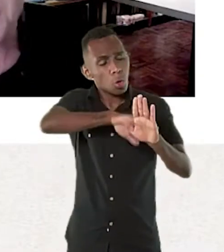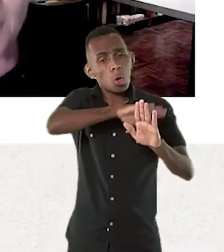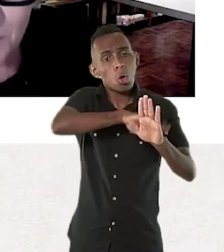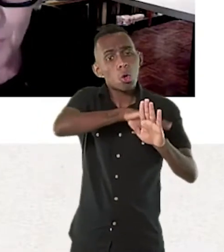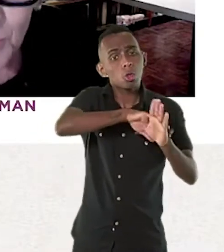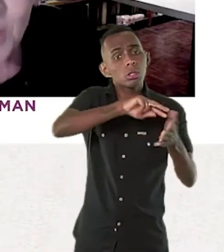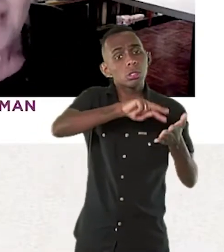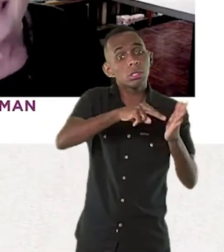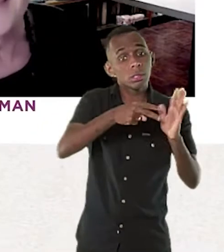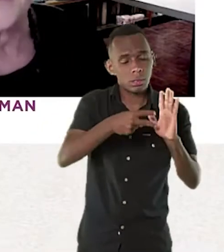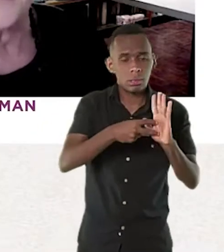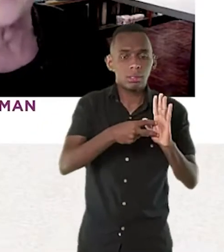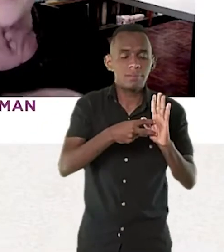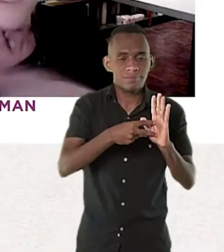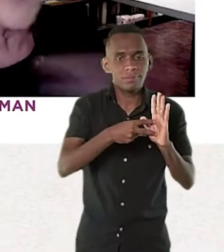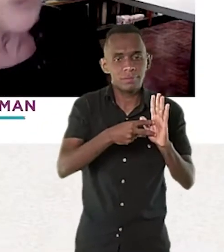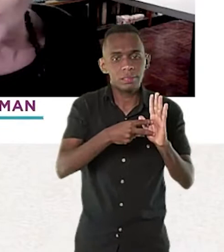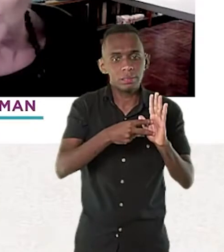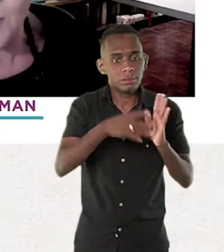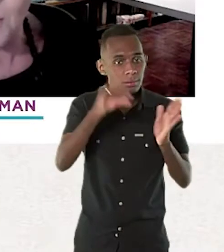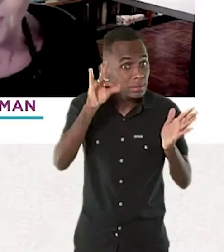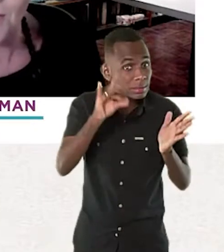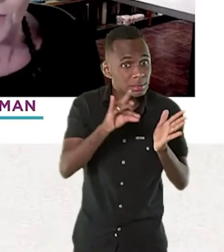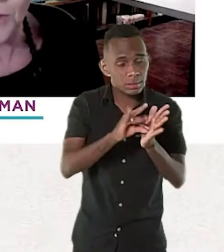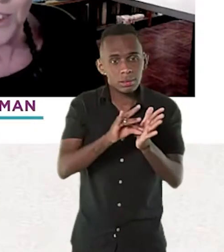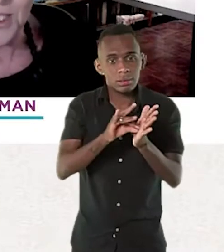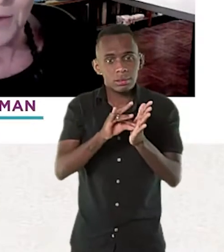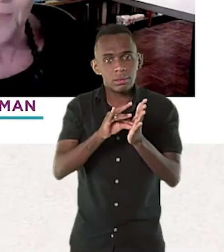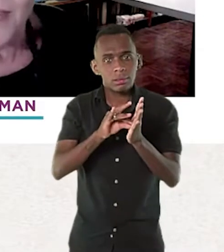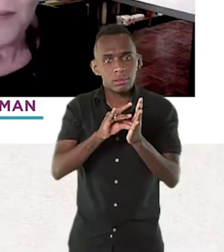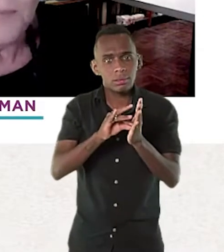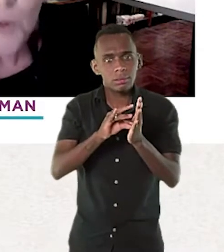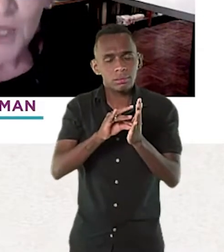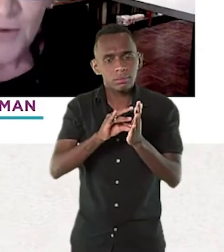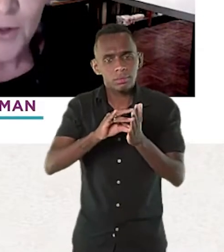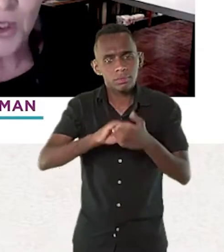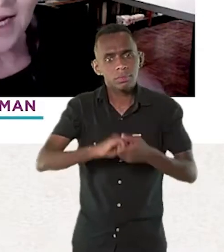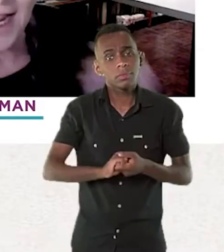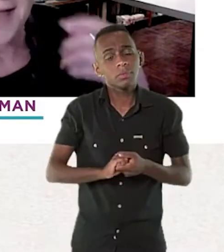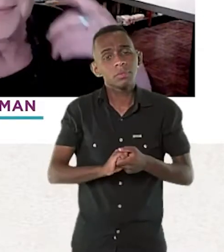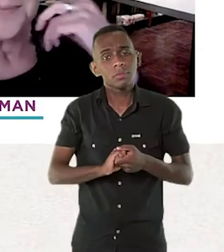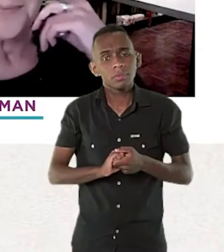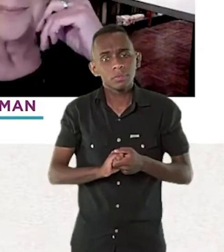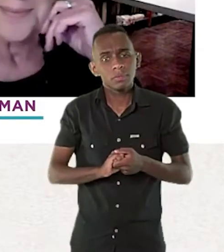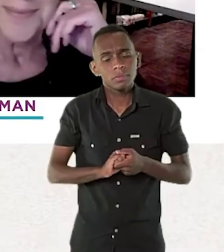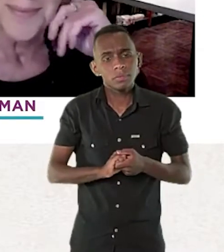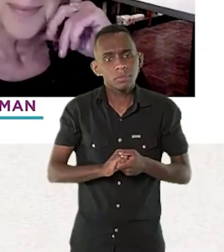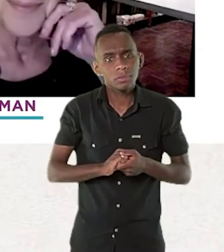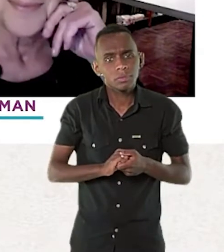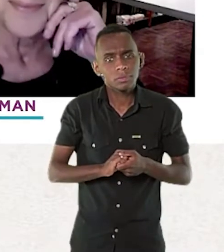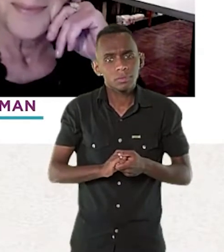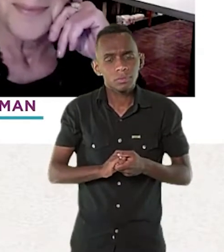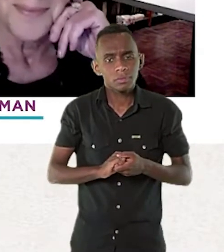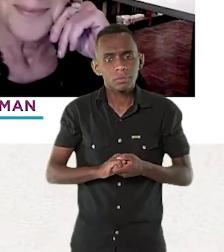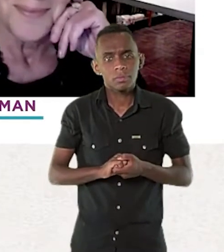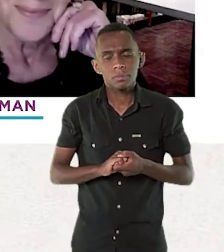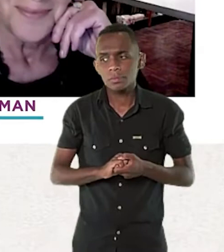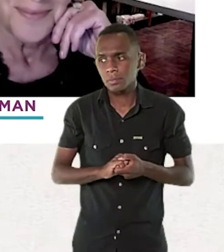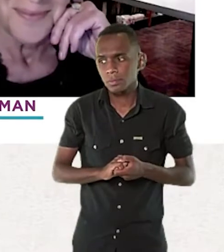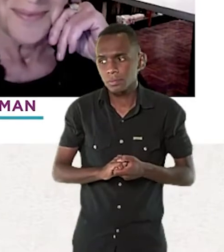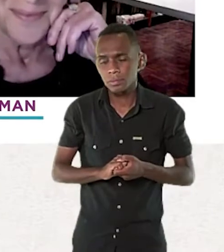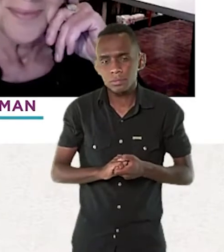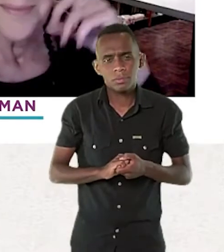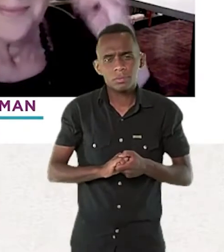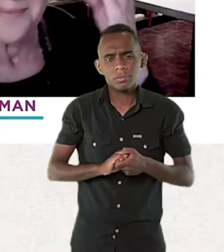nós olhamos. É toda uma nova condição, é impossível de negar. Nossa, lá vai um monte de